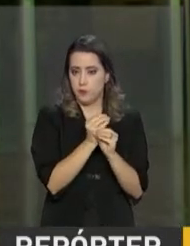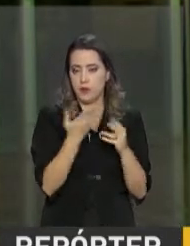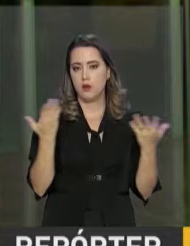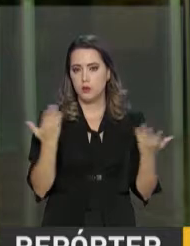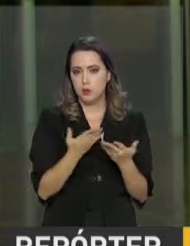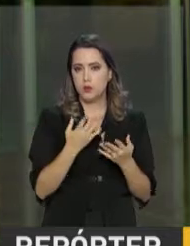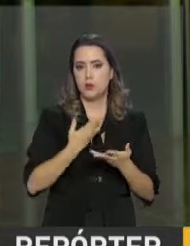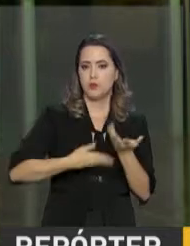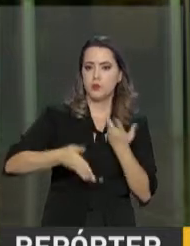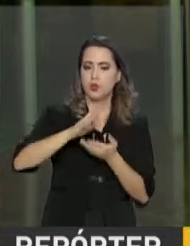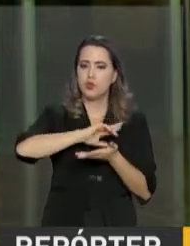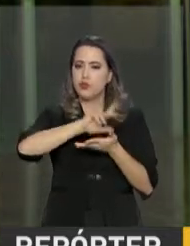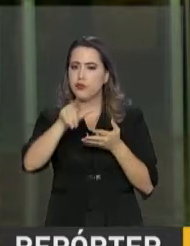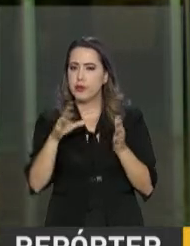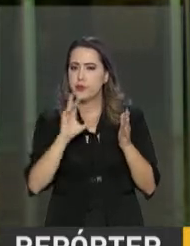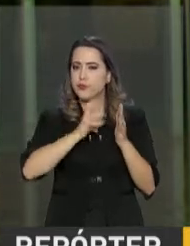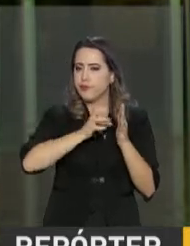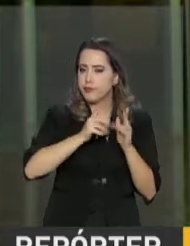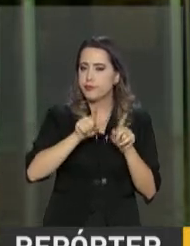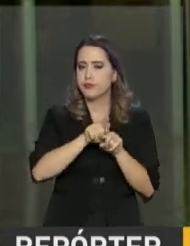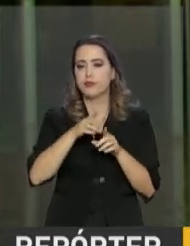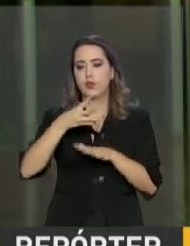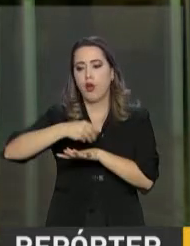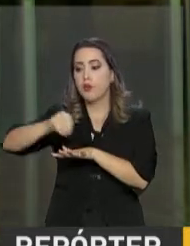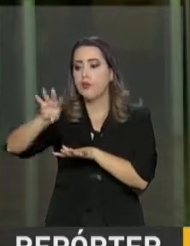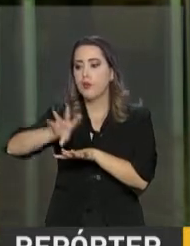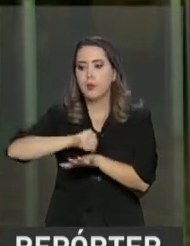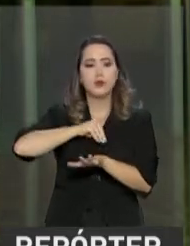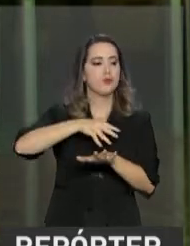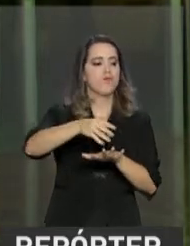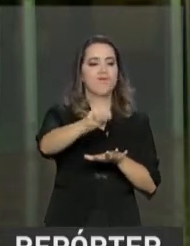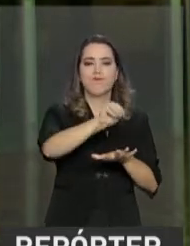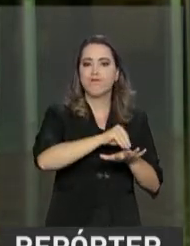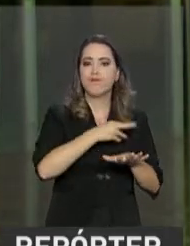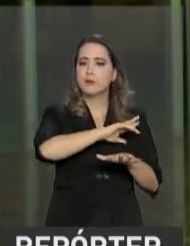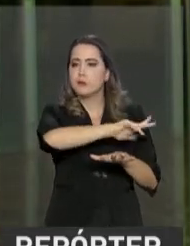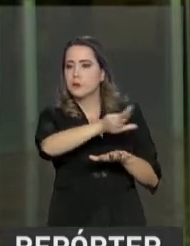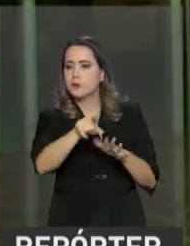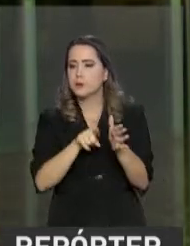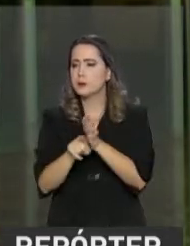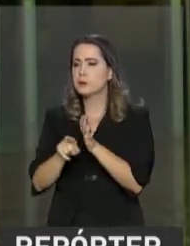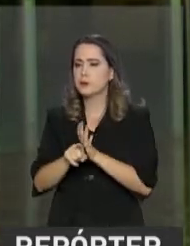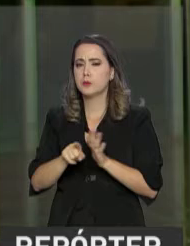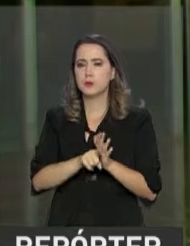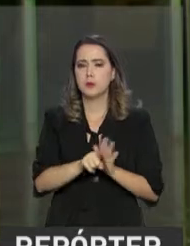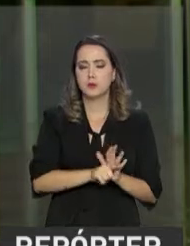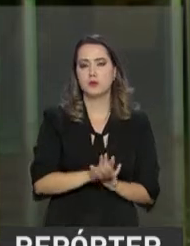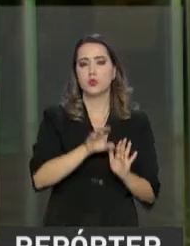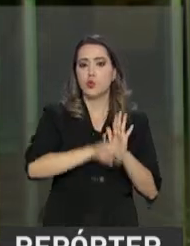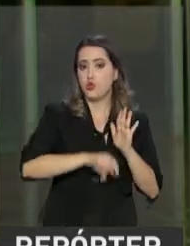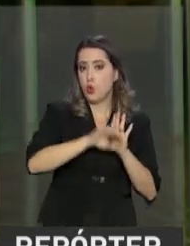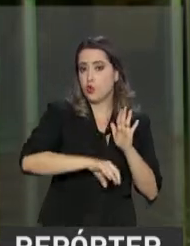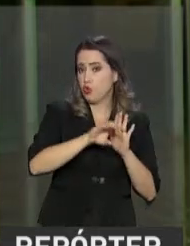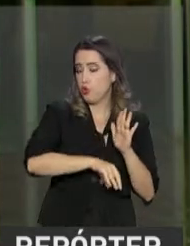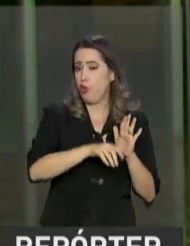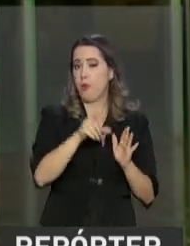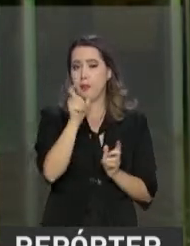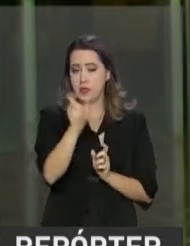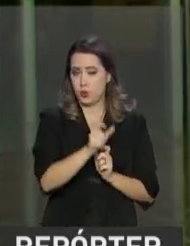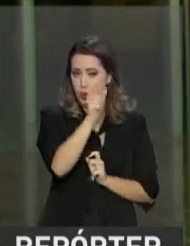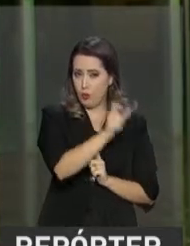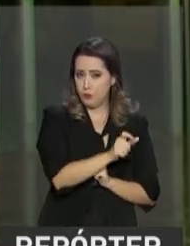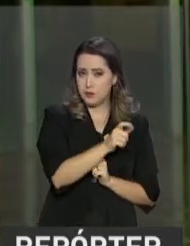regular de dados e informações dos beneficiários foi possível retirar pessoas que não se enquadravam nos critérios do